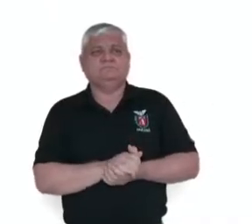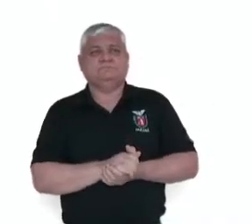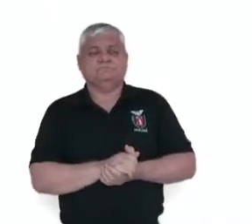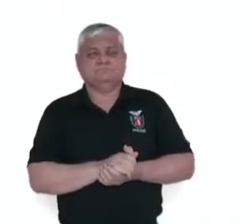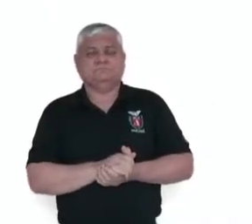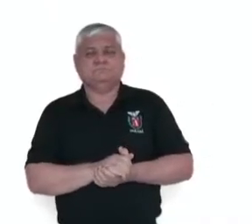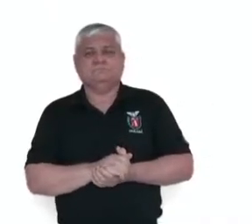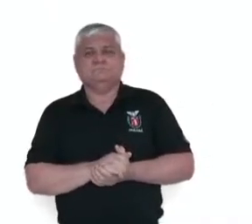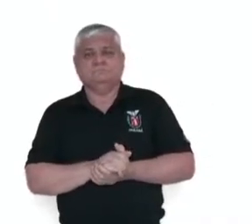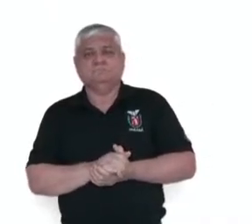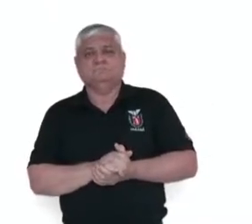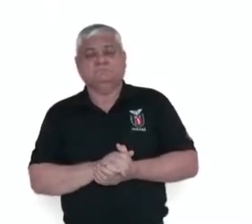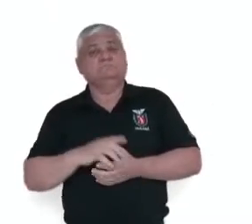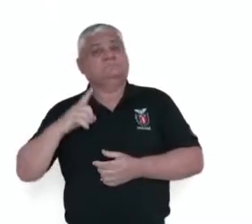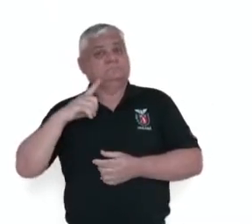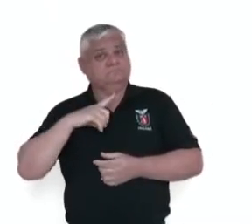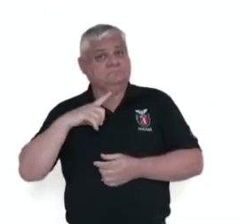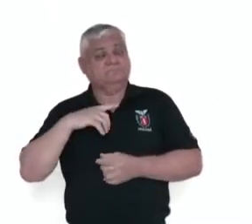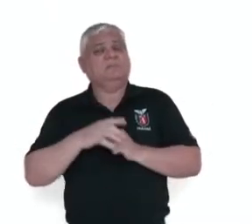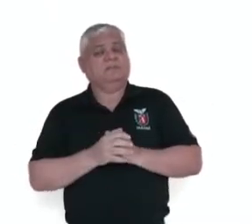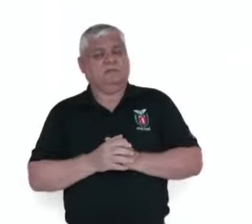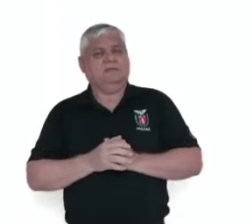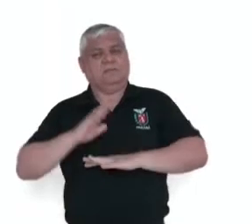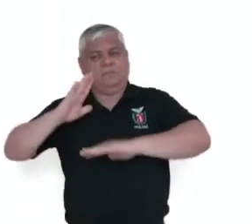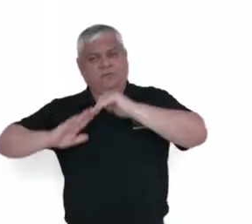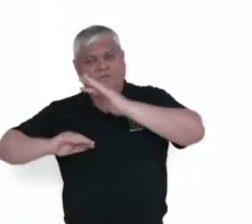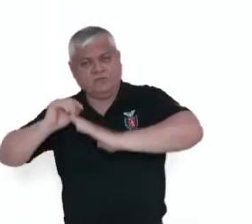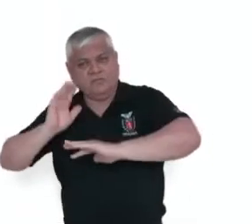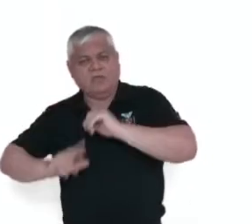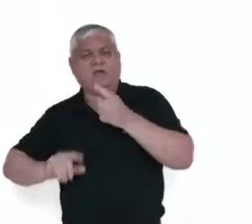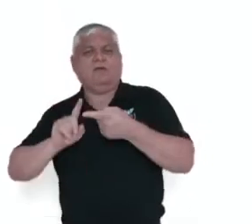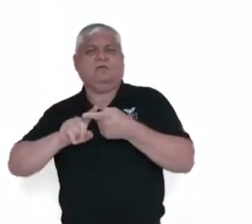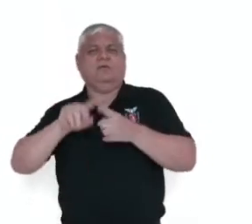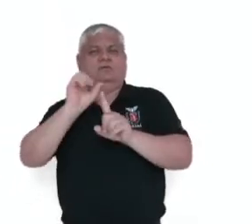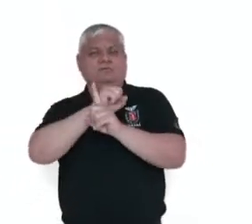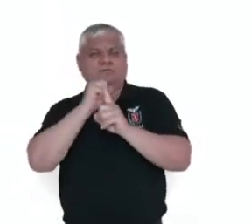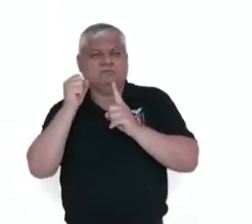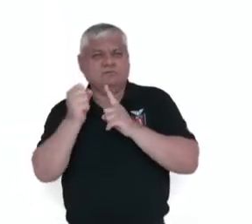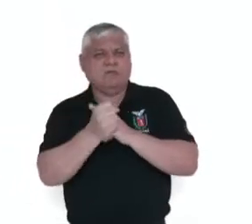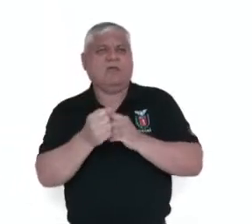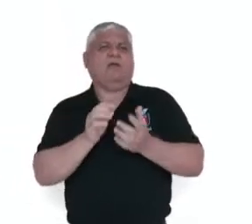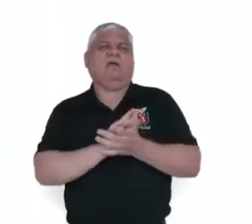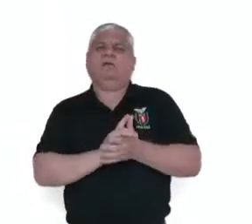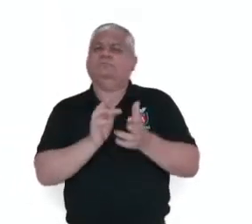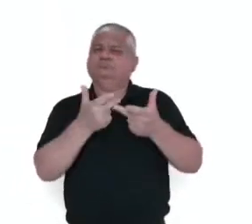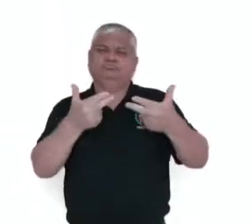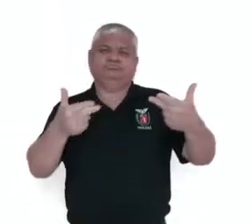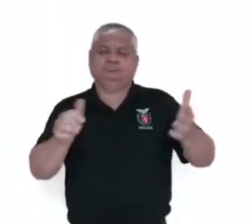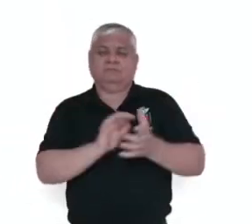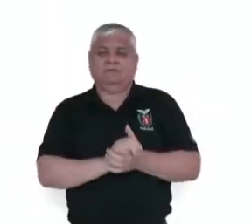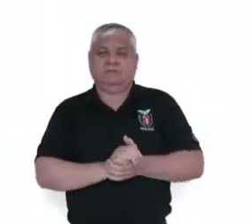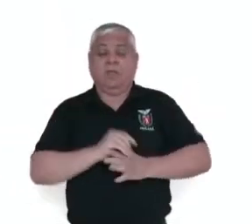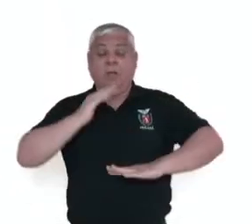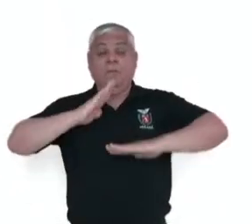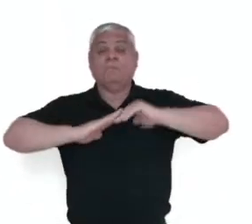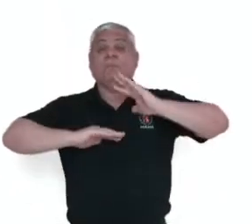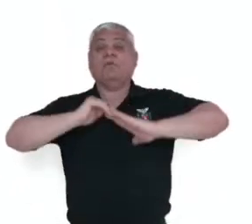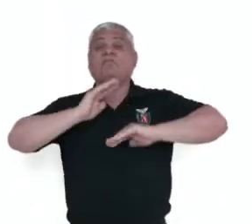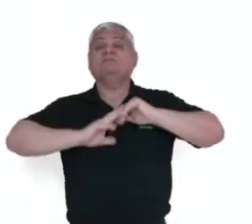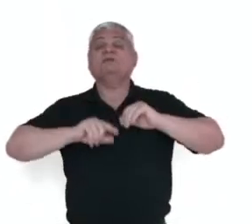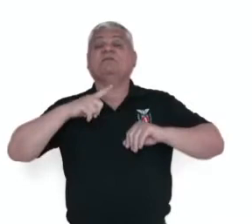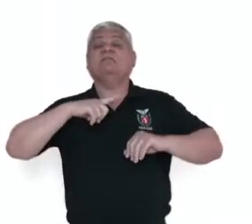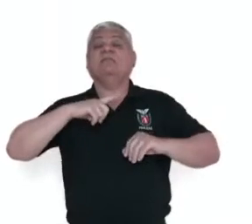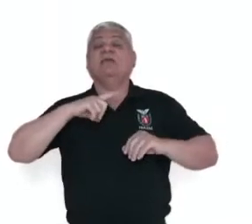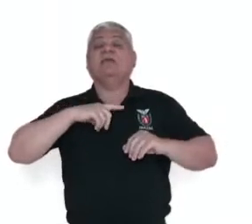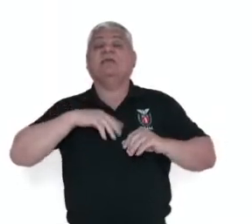variadas, apresentando viés social, profissional, etc. Exemplo da imagem. São várias as profissões que possuem carteiras de